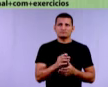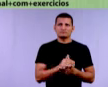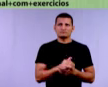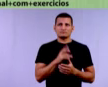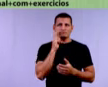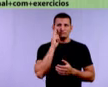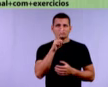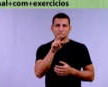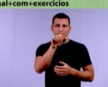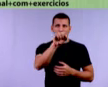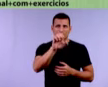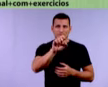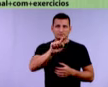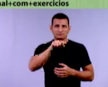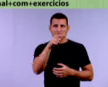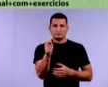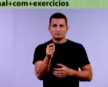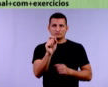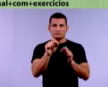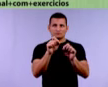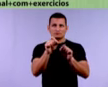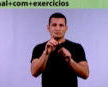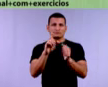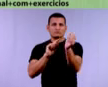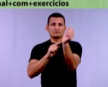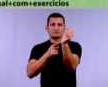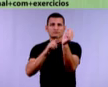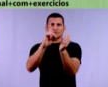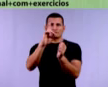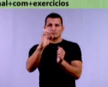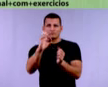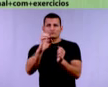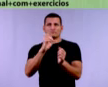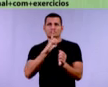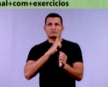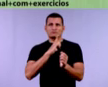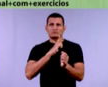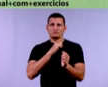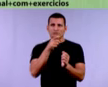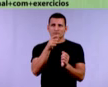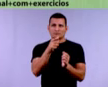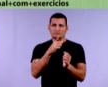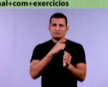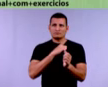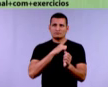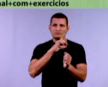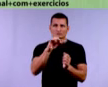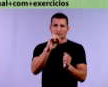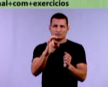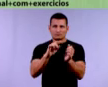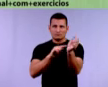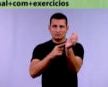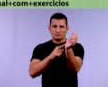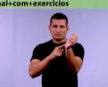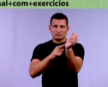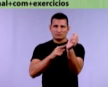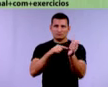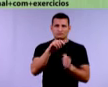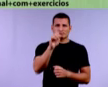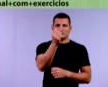partícula e olha o que vem depois. Nós temos uma preposição. Se aqui tiver a preposição, o singular